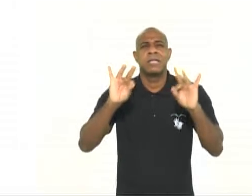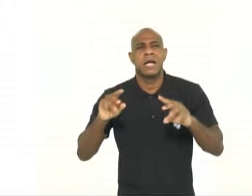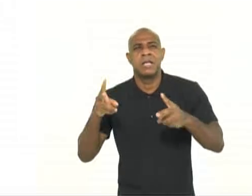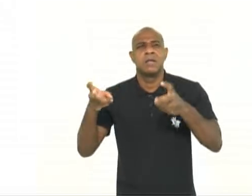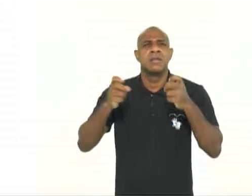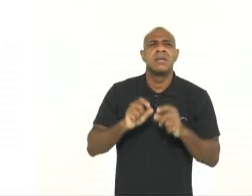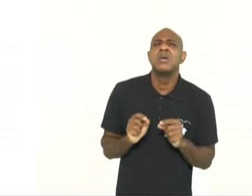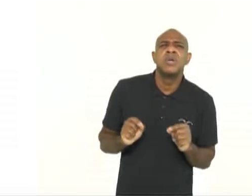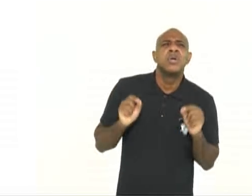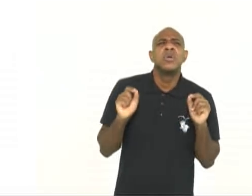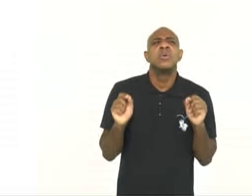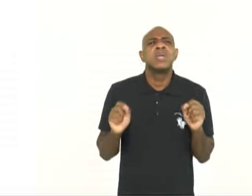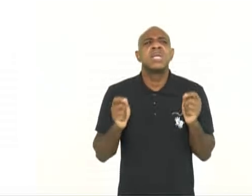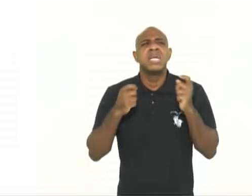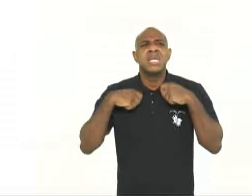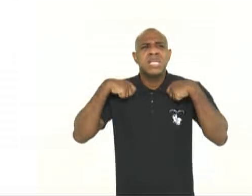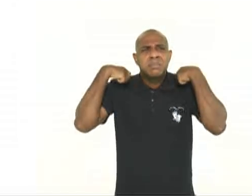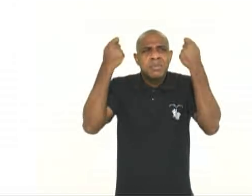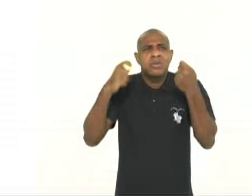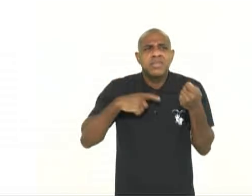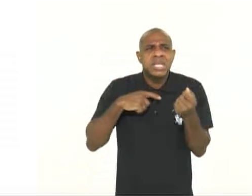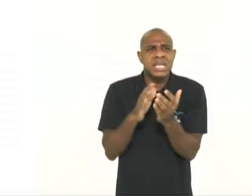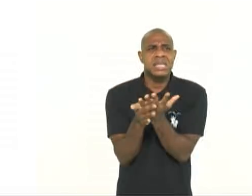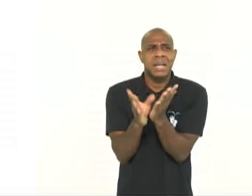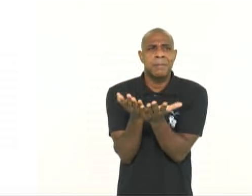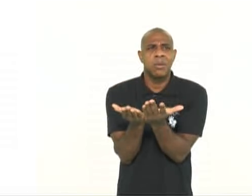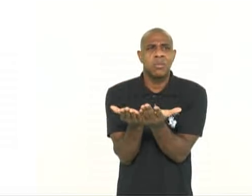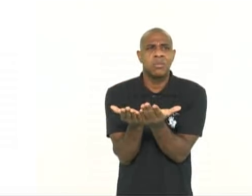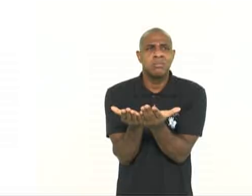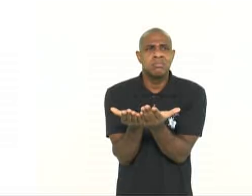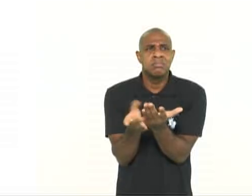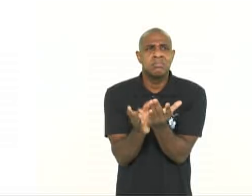O que esse monge tem nas mãos?